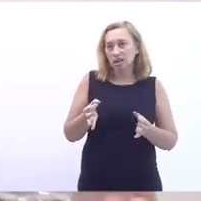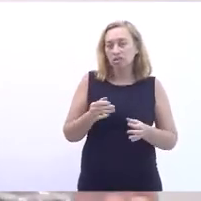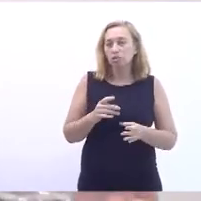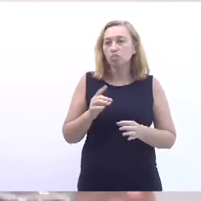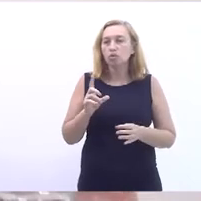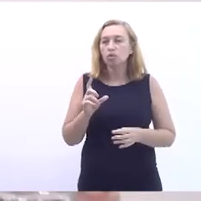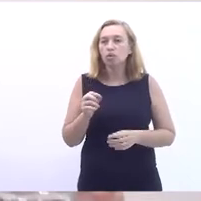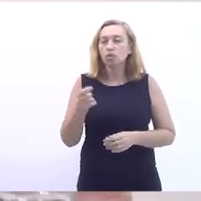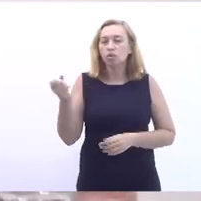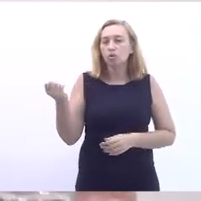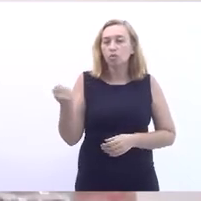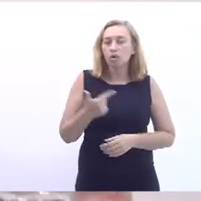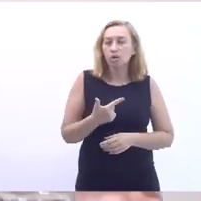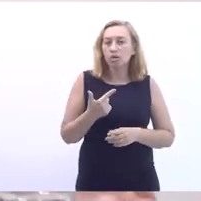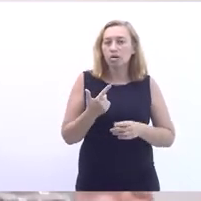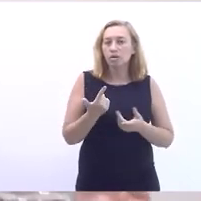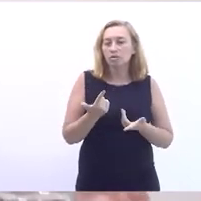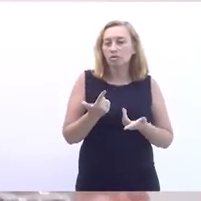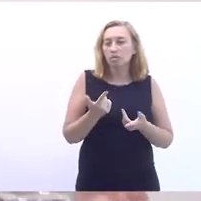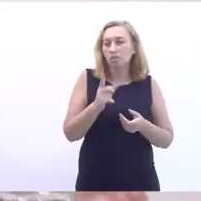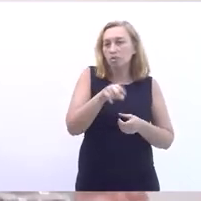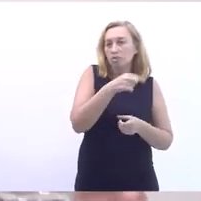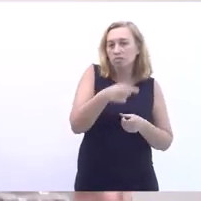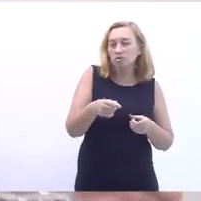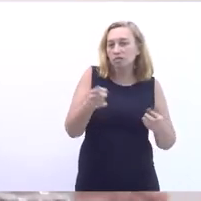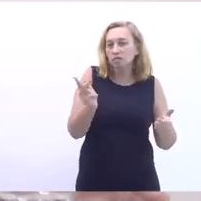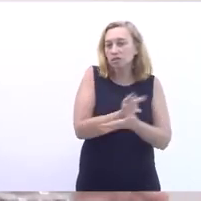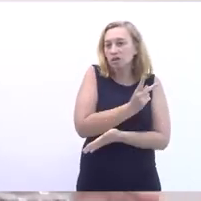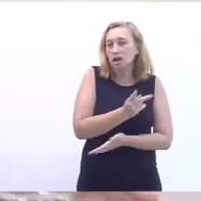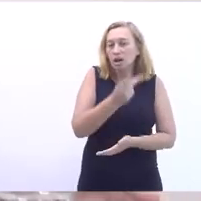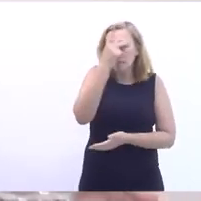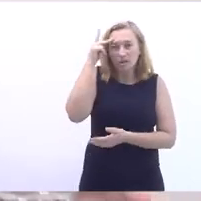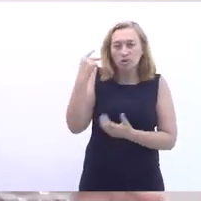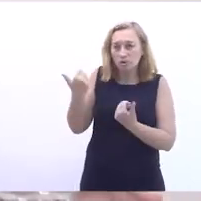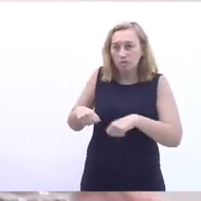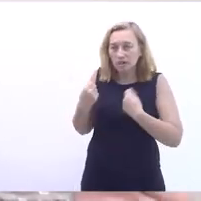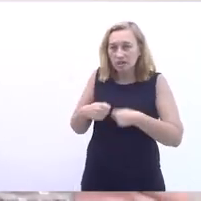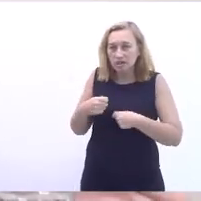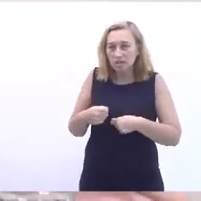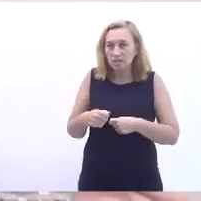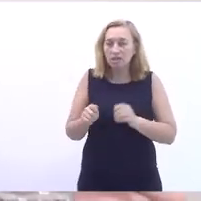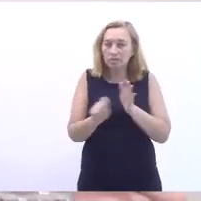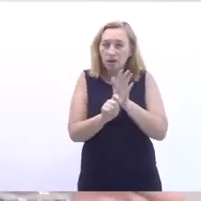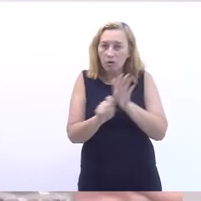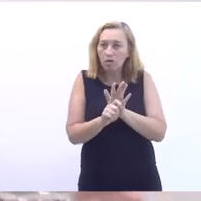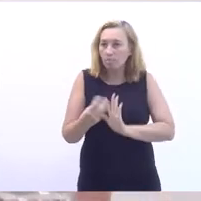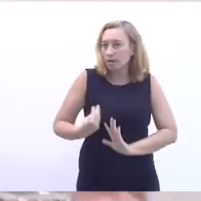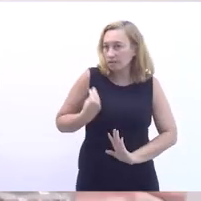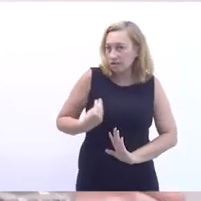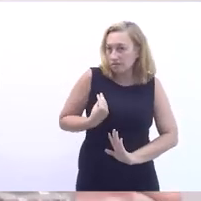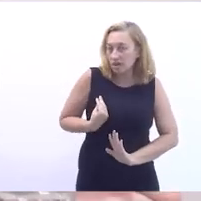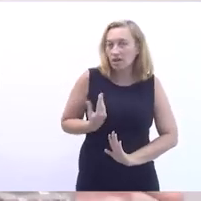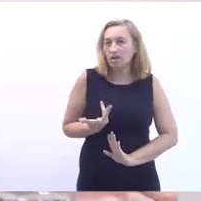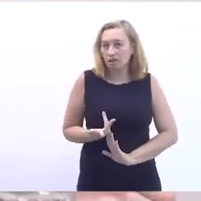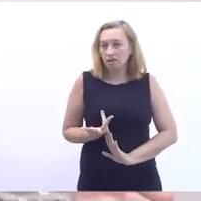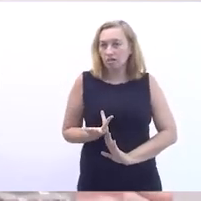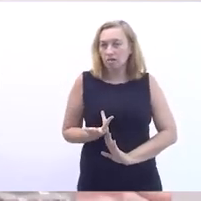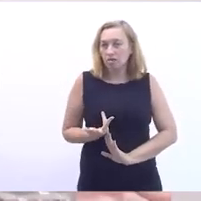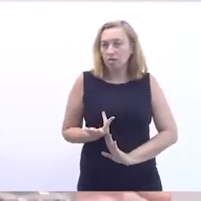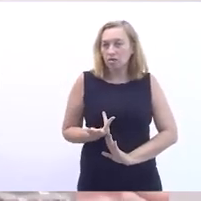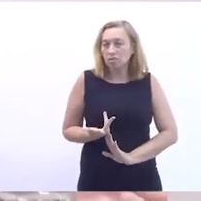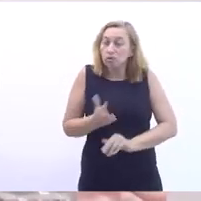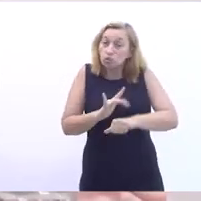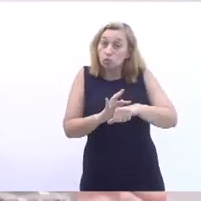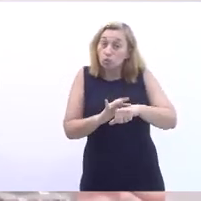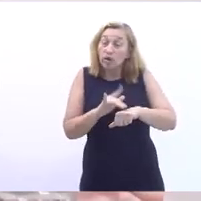do que a proibição ataca né cara Veja uma pessoa que precisa de maconha para sobreviver né porque quando conta de uma